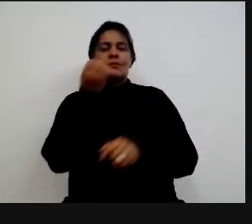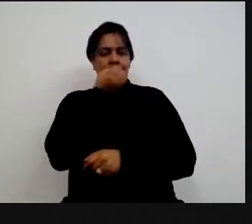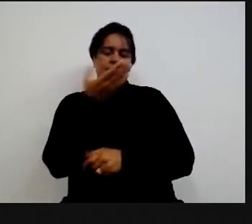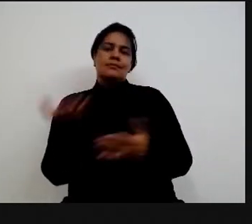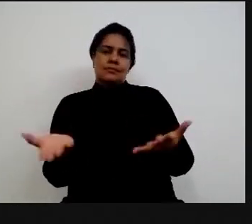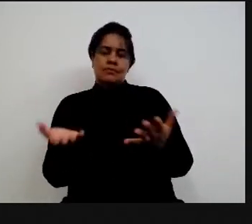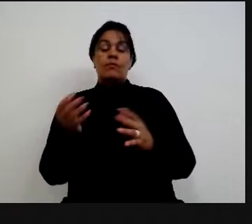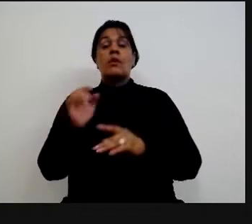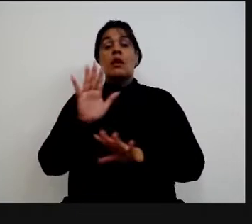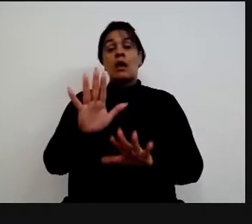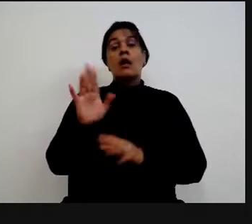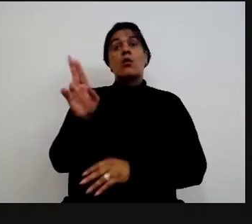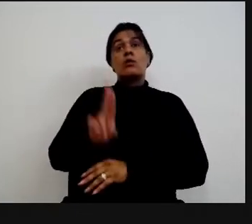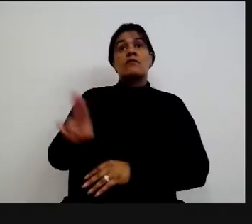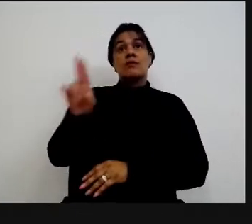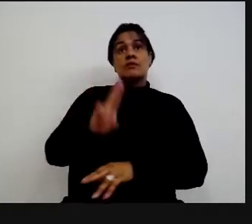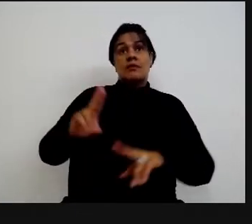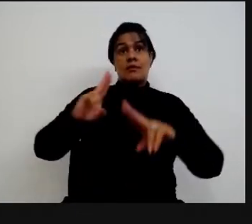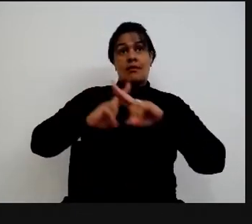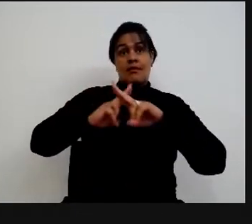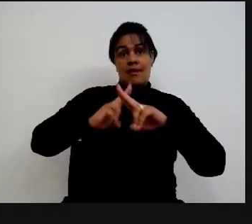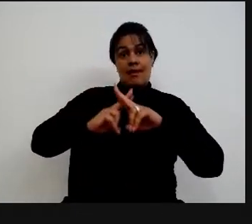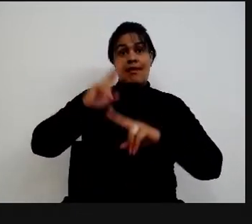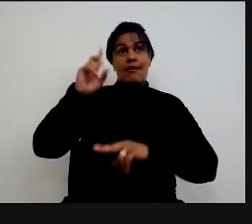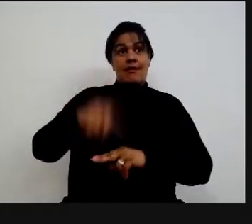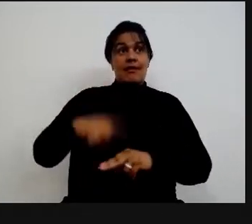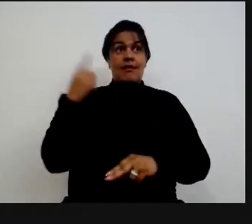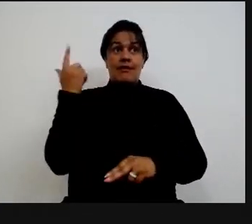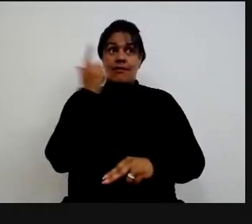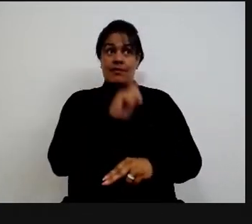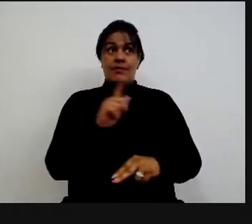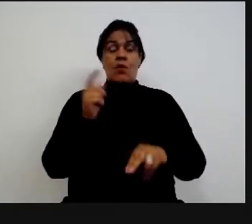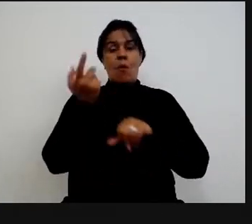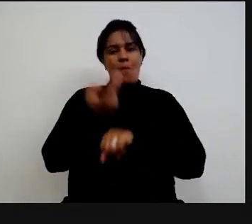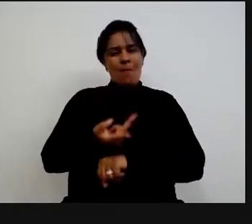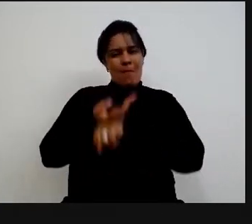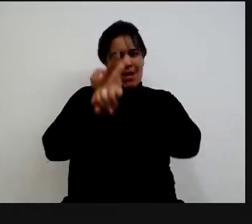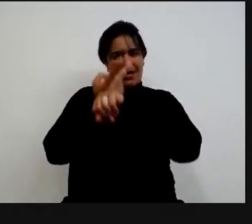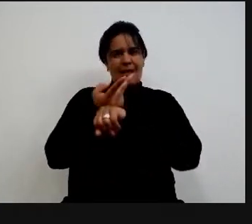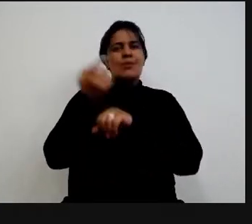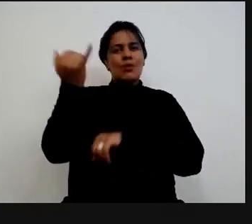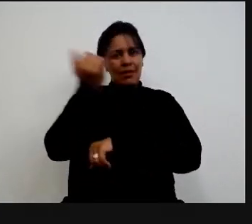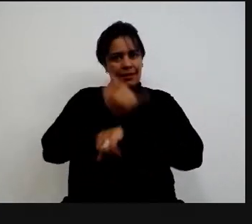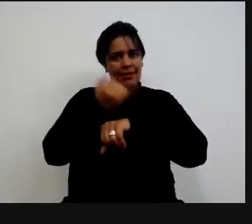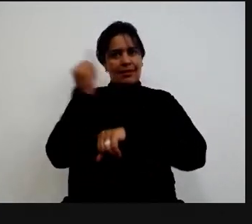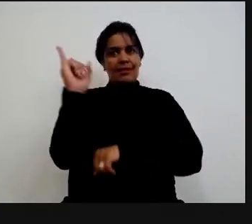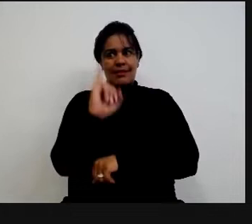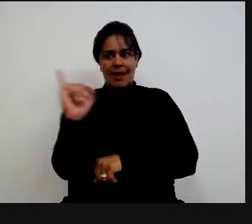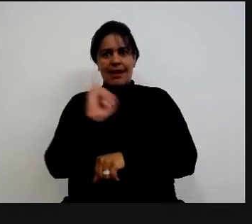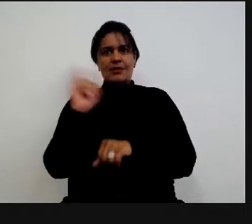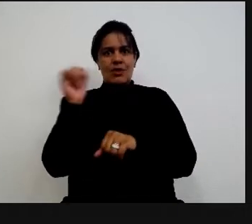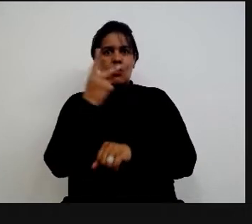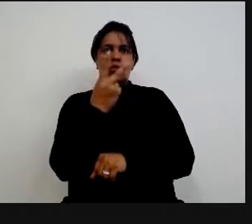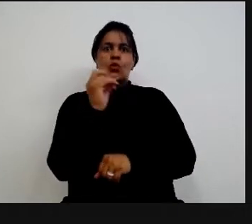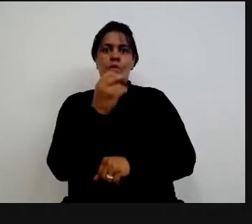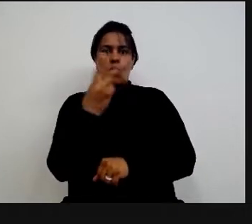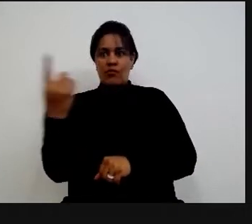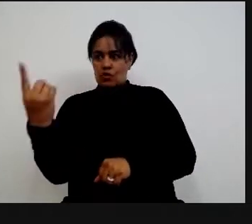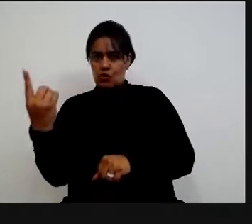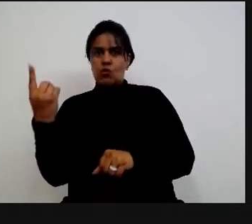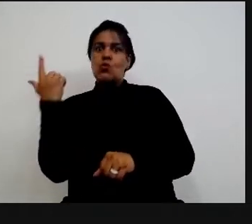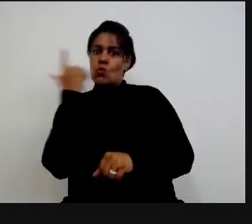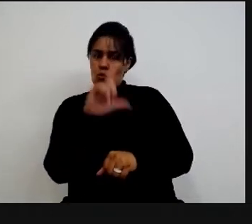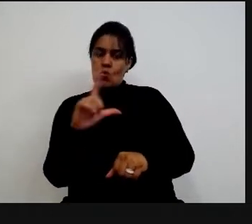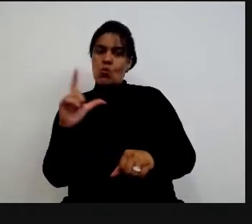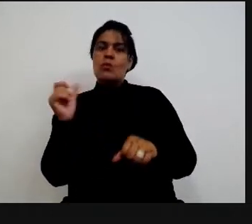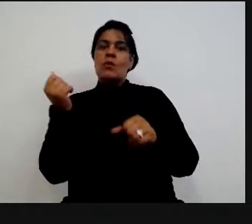formalizada na Universidade Caixa, e ela se consolidou aí ganhando prêmios aí internacionais. Inclusive, em 2021, nós ganhamos aí o 2º melhor lugar do